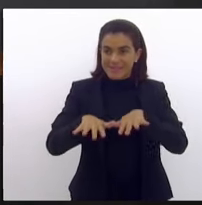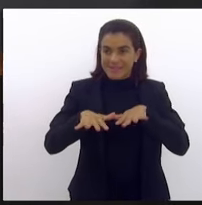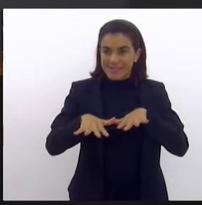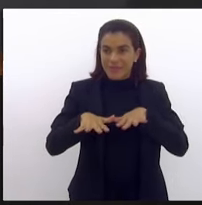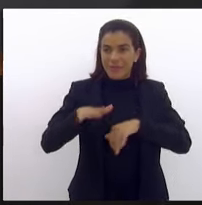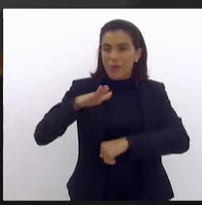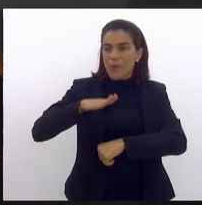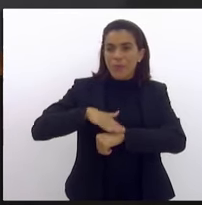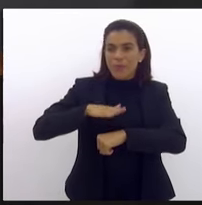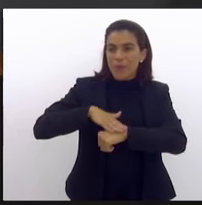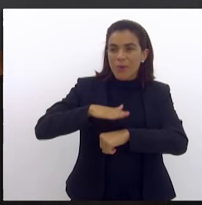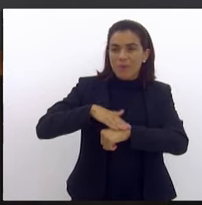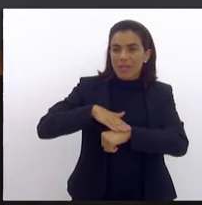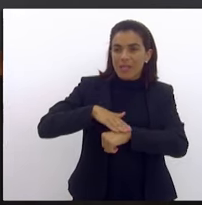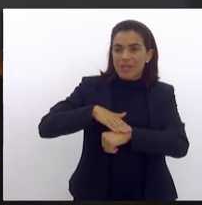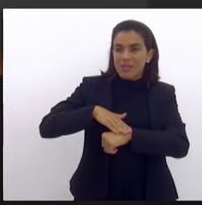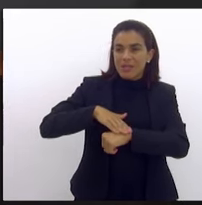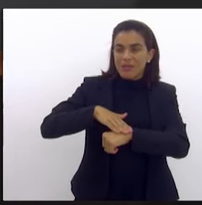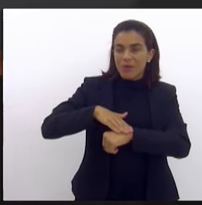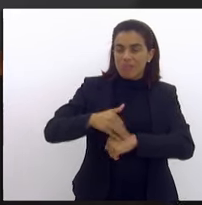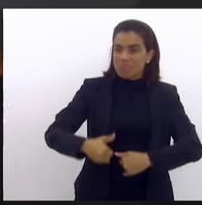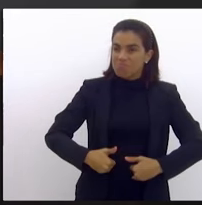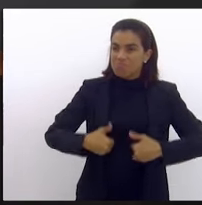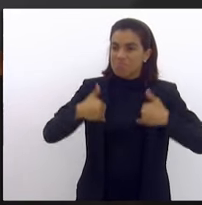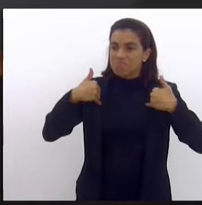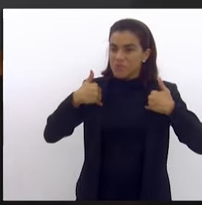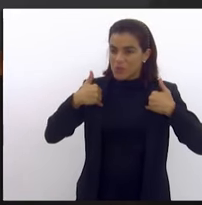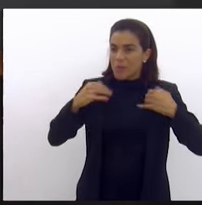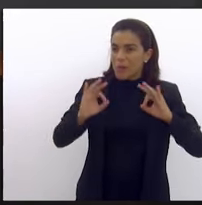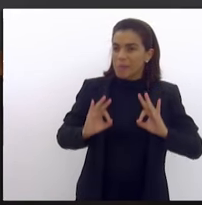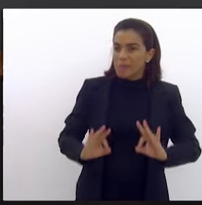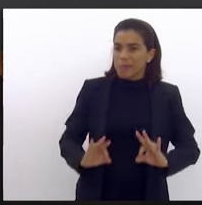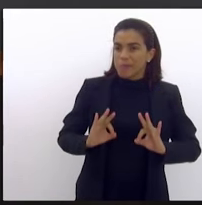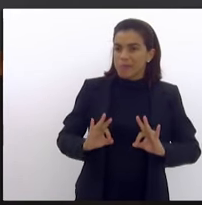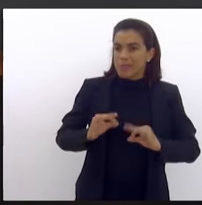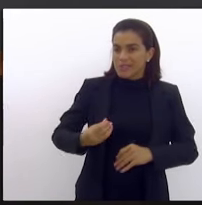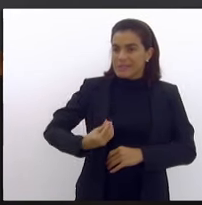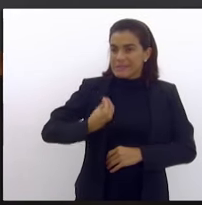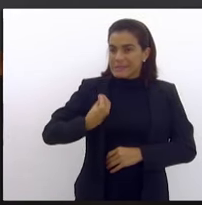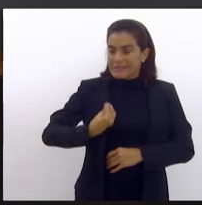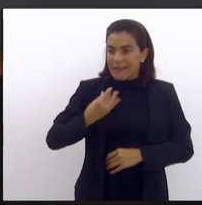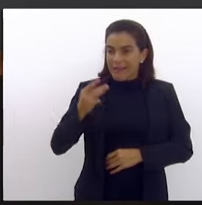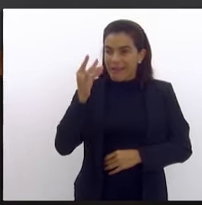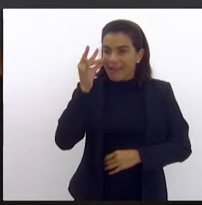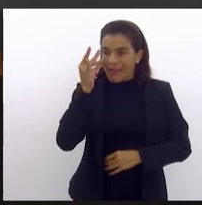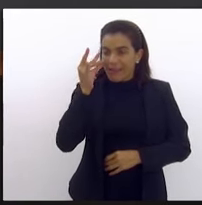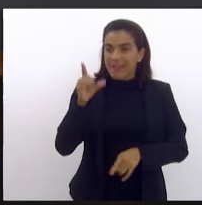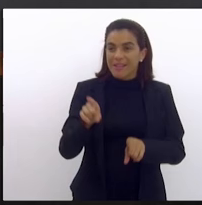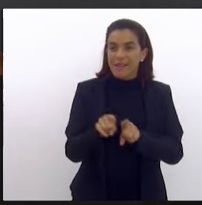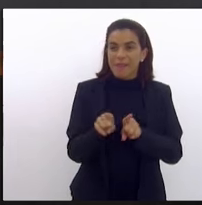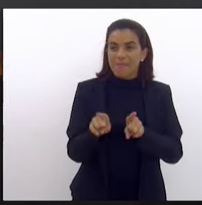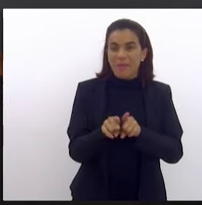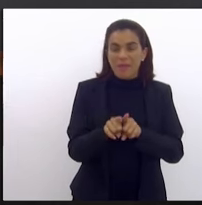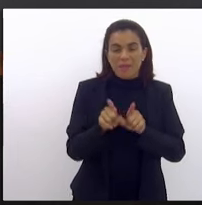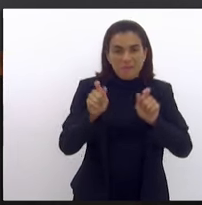momento de honra mesmo, né? Estar aqui presente e